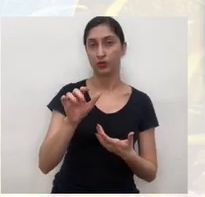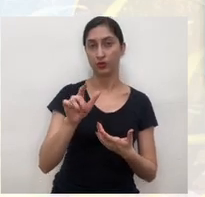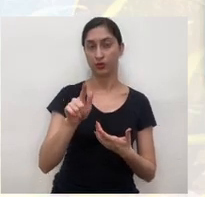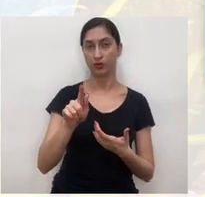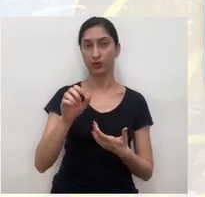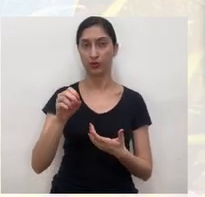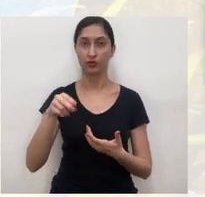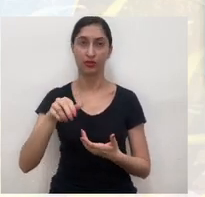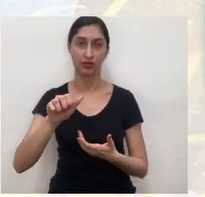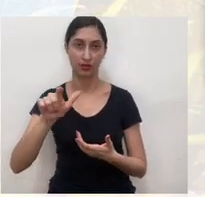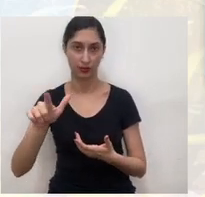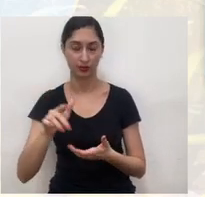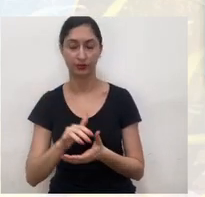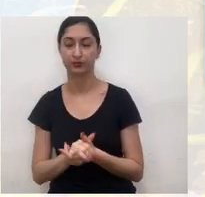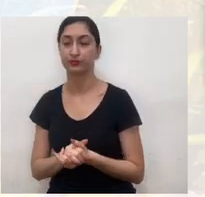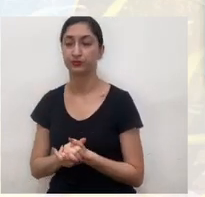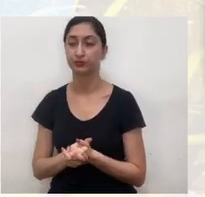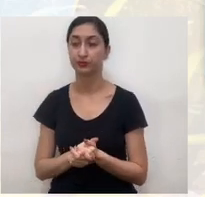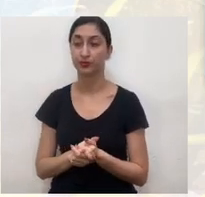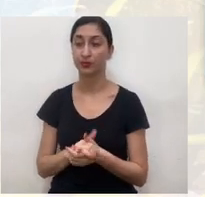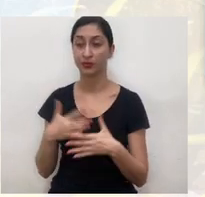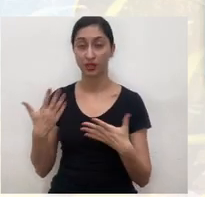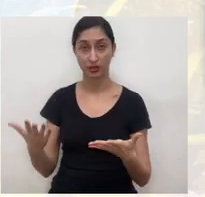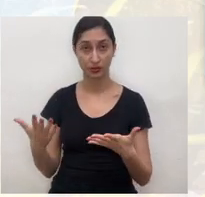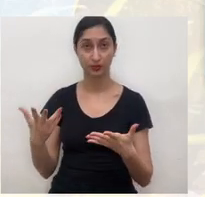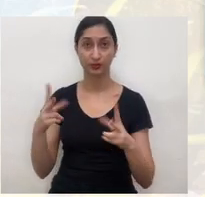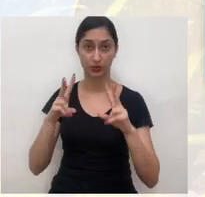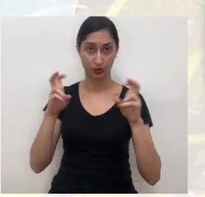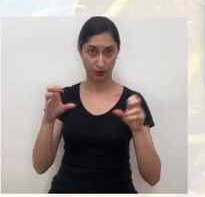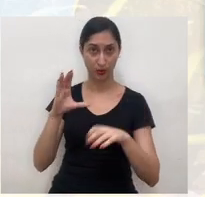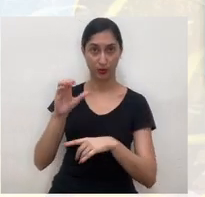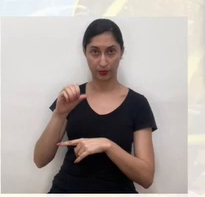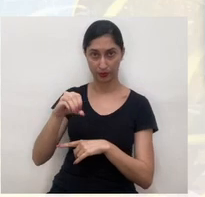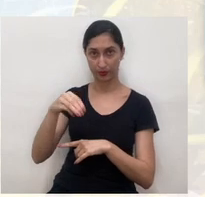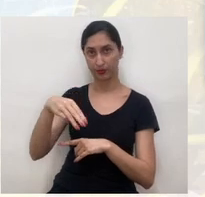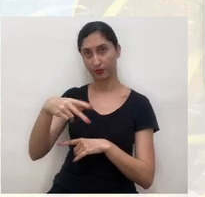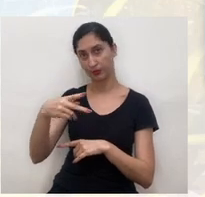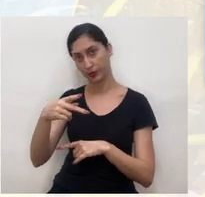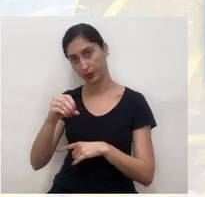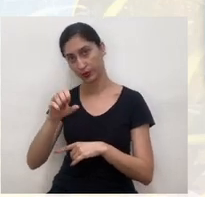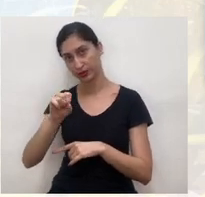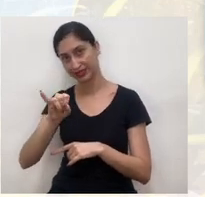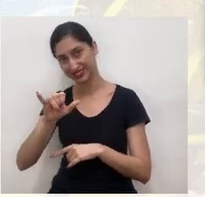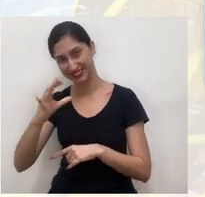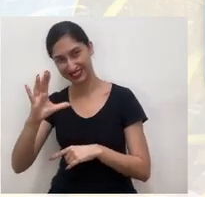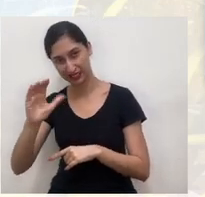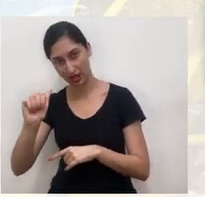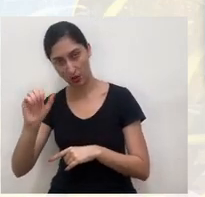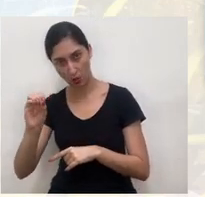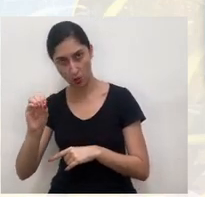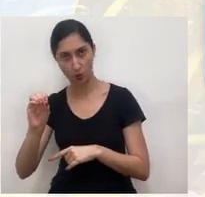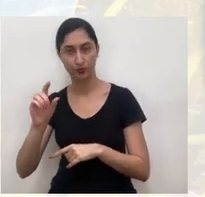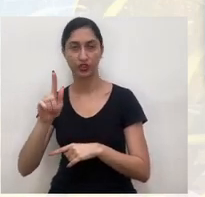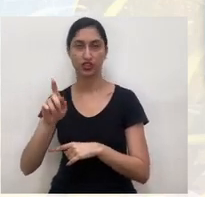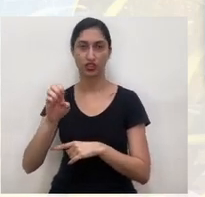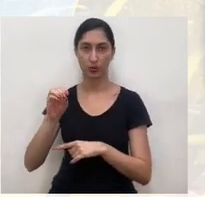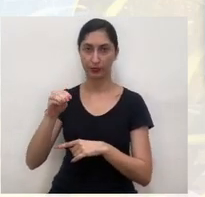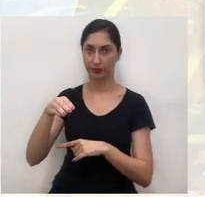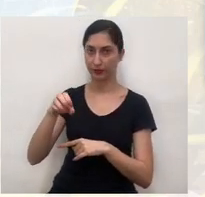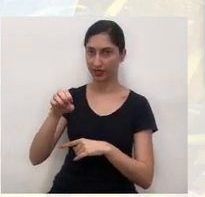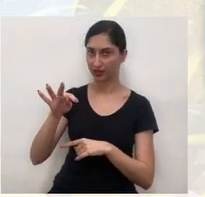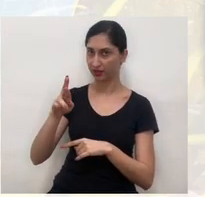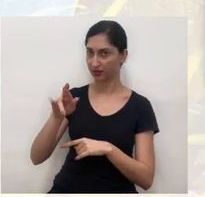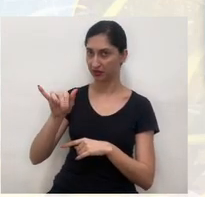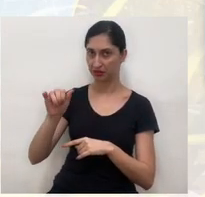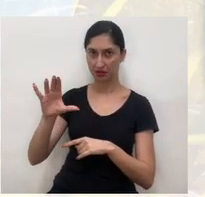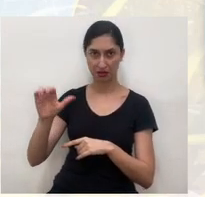Então, quanto à questão da composição geométrica, eu acho que não tem nenhuma dúvida em relação a isso. O que pode haver é